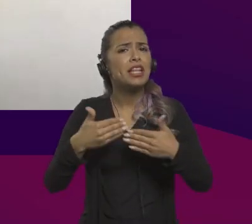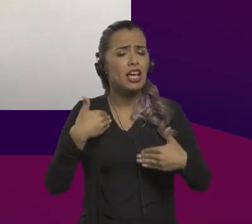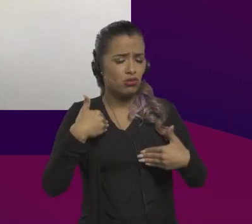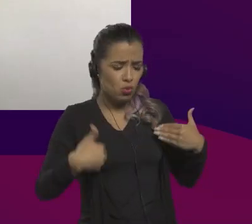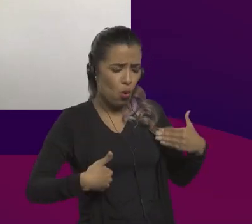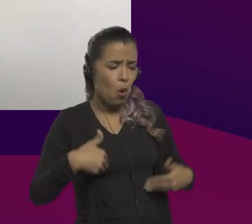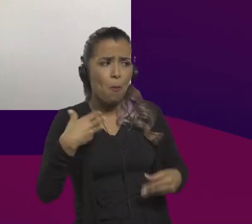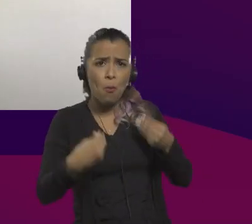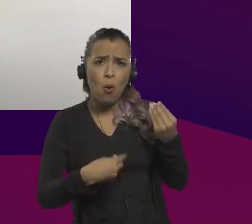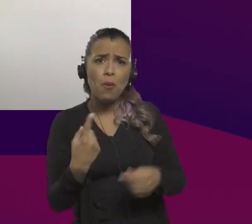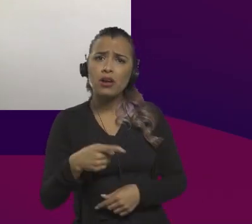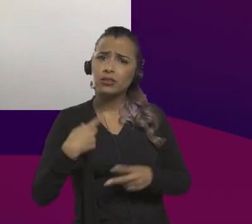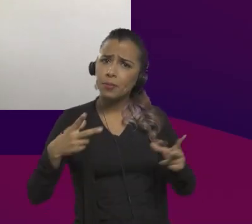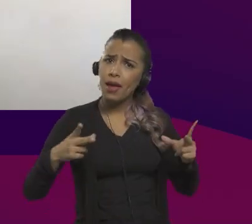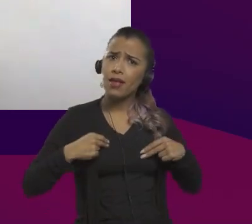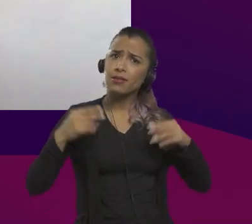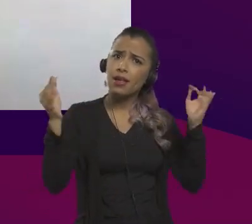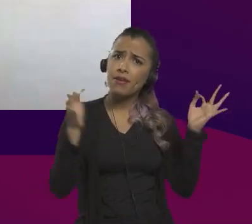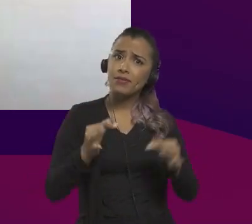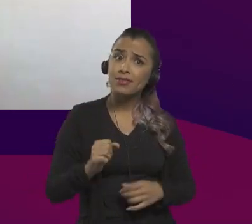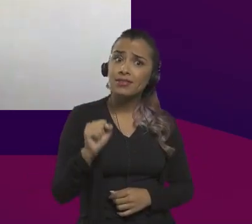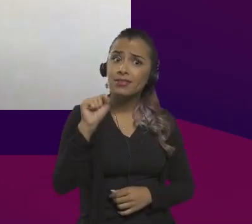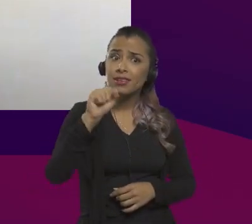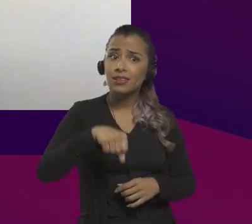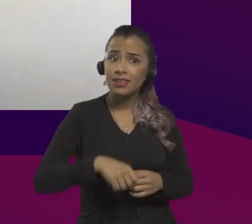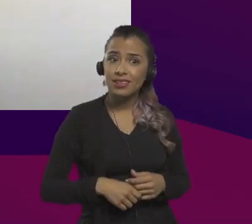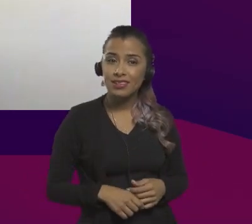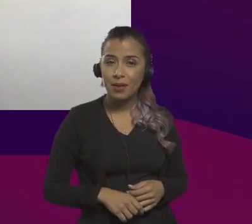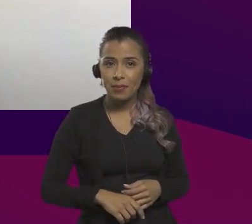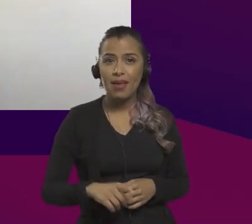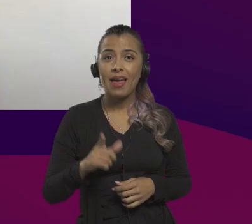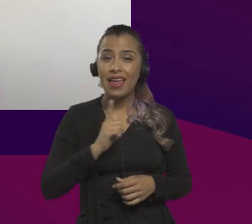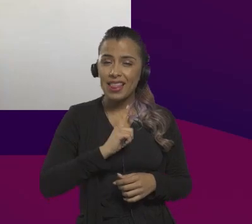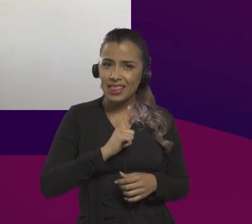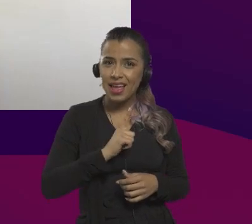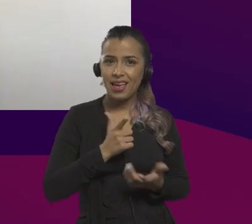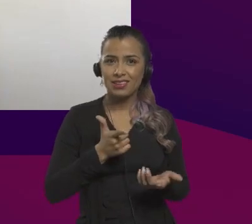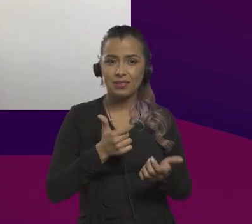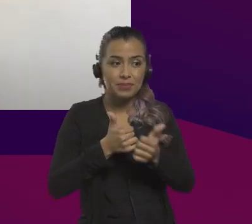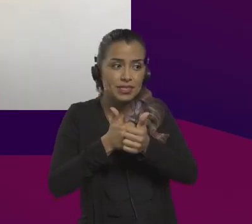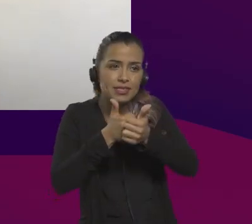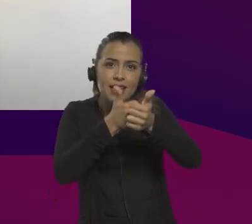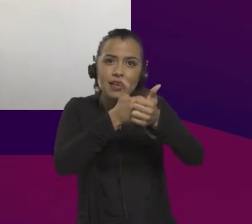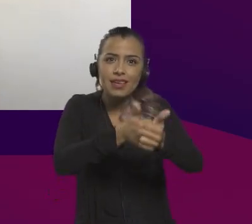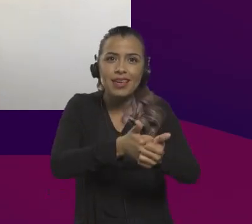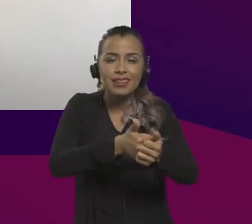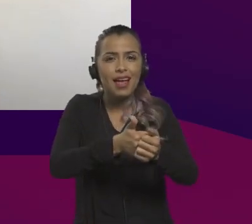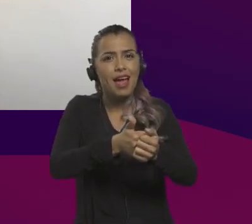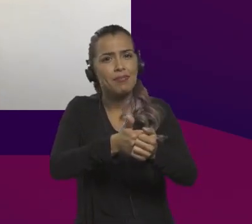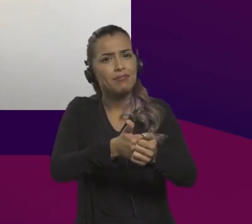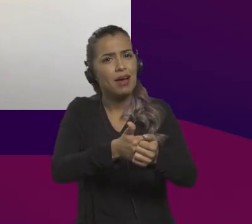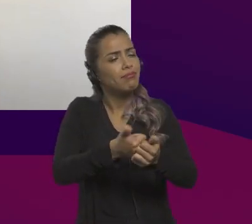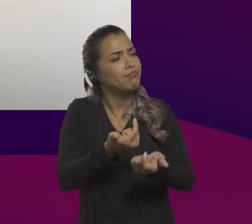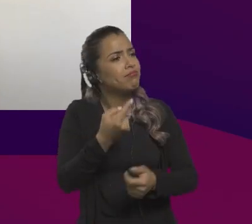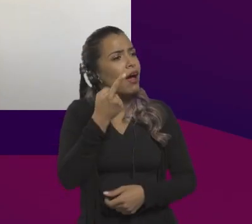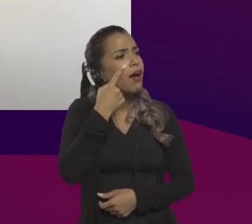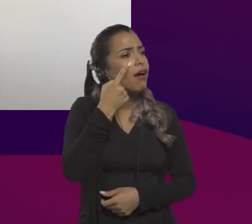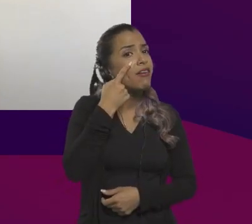somos, né? Eu acho que seguir essa galera e já é um início, já é